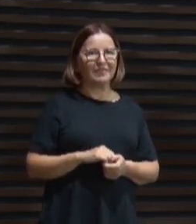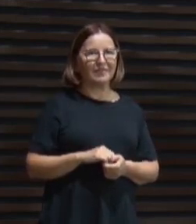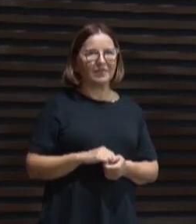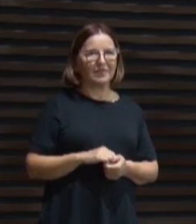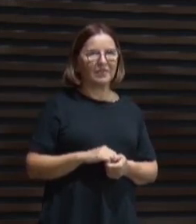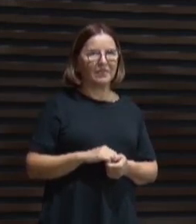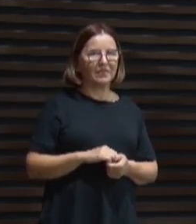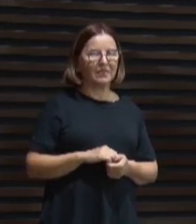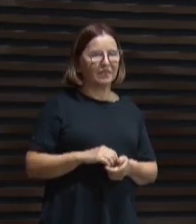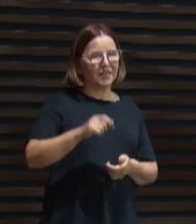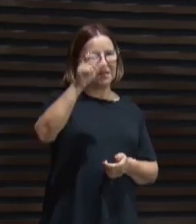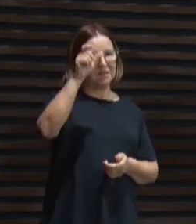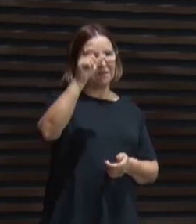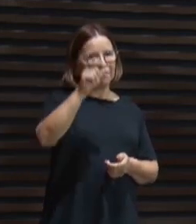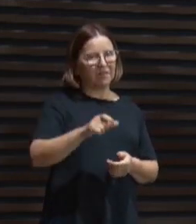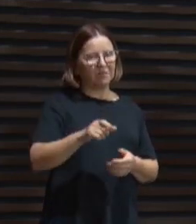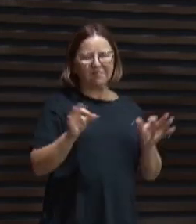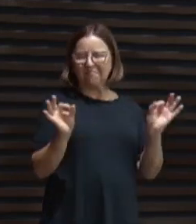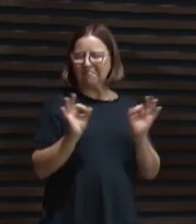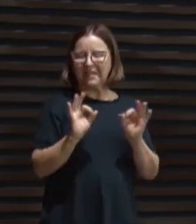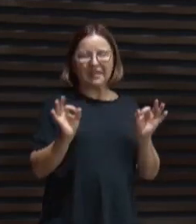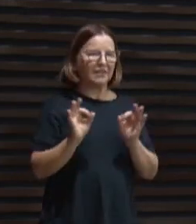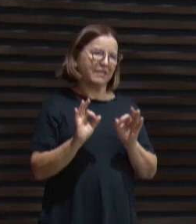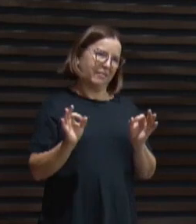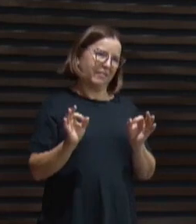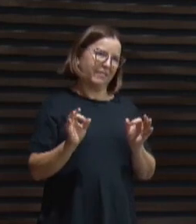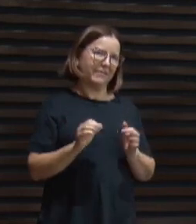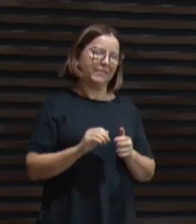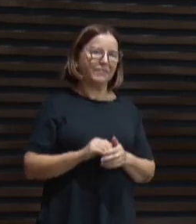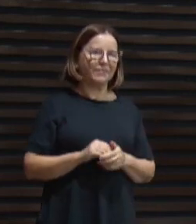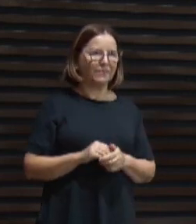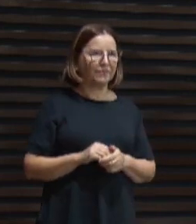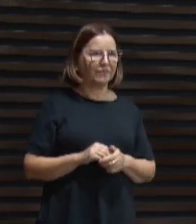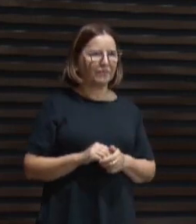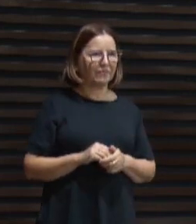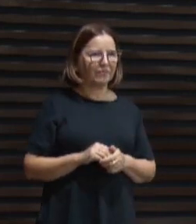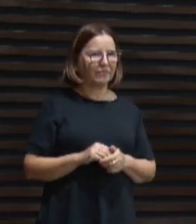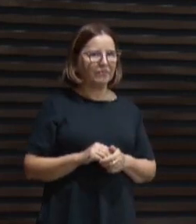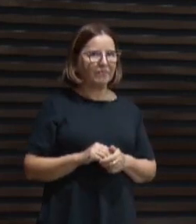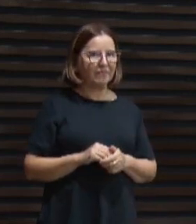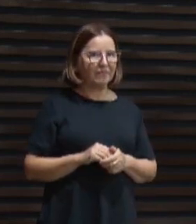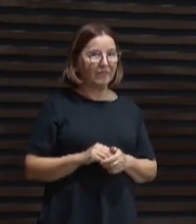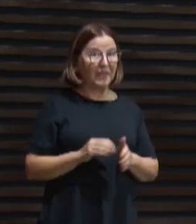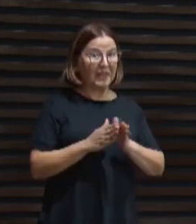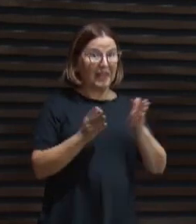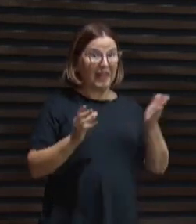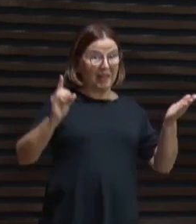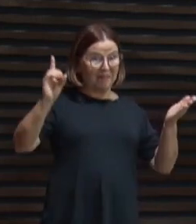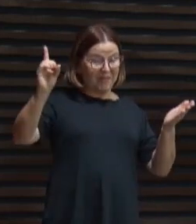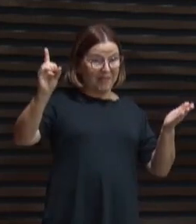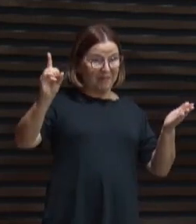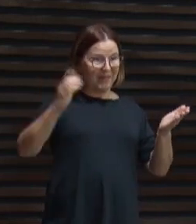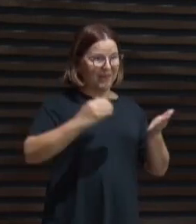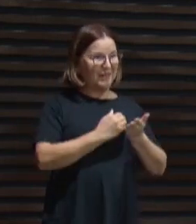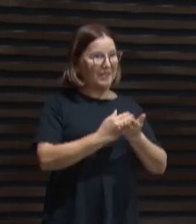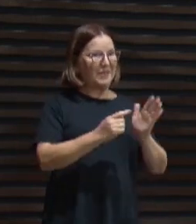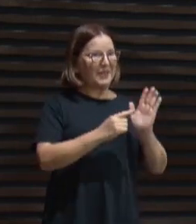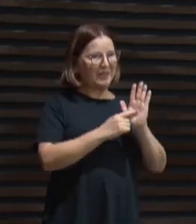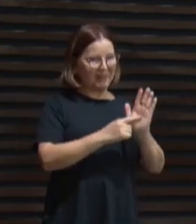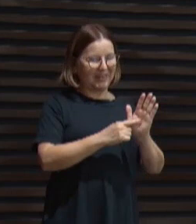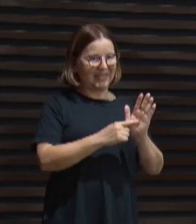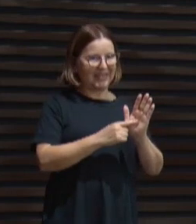sem qualquer prestígio. É isso que a Bíblia começa mostrando, como é